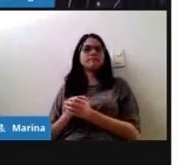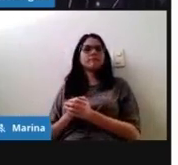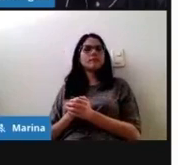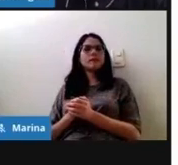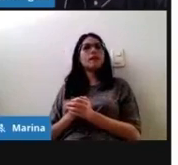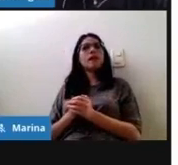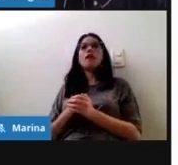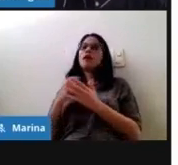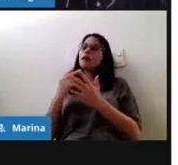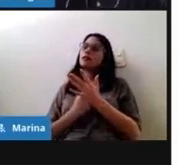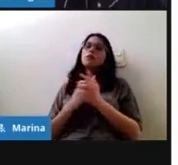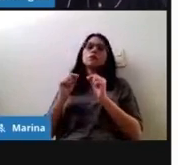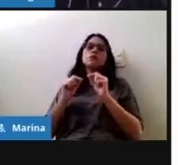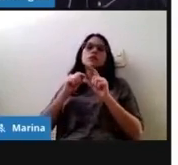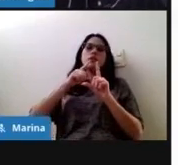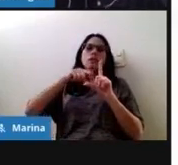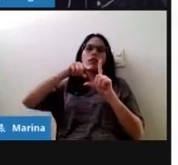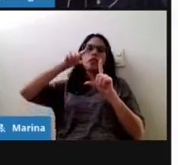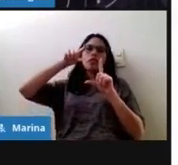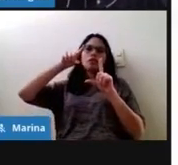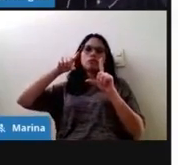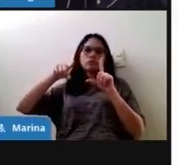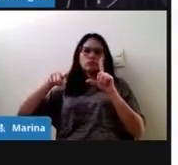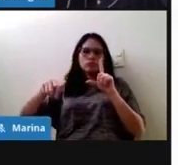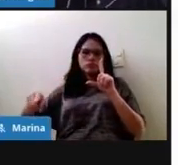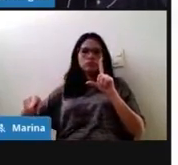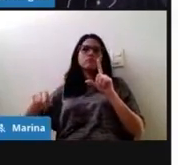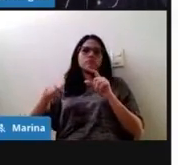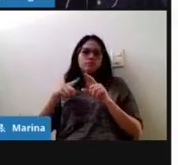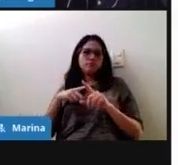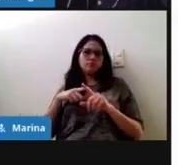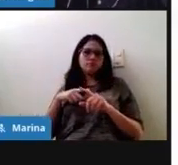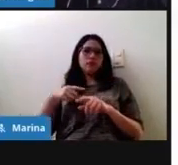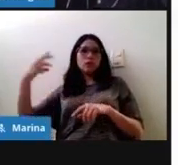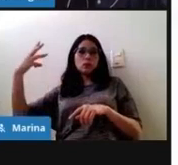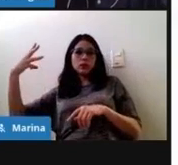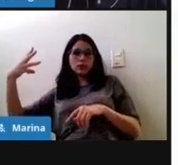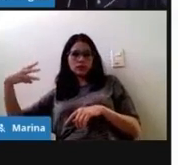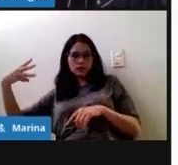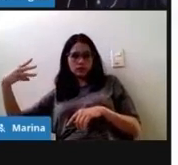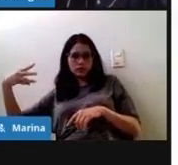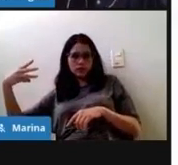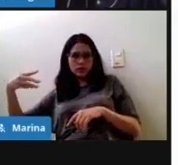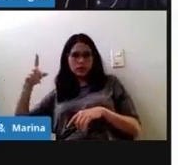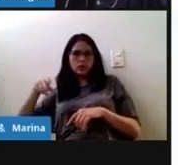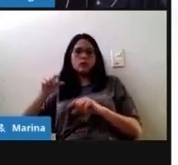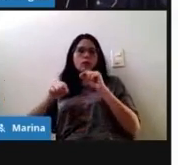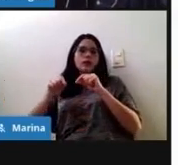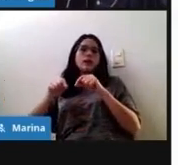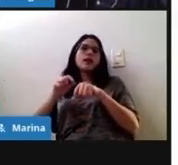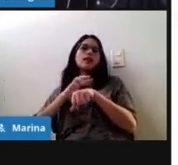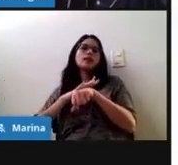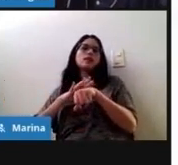nós temos aí uma diminuição do número de mortes, né? No terceiro estágio, que é a era das